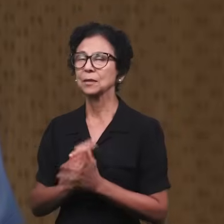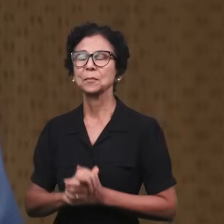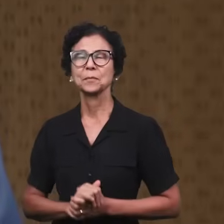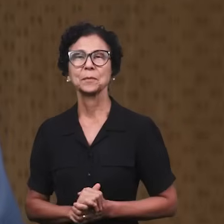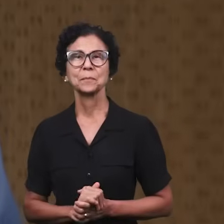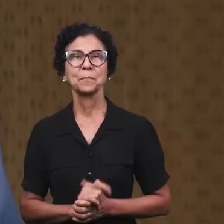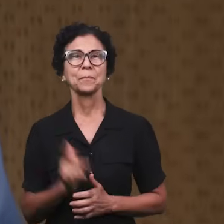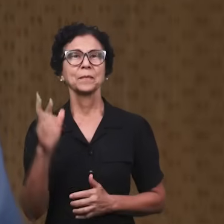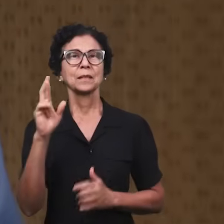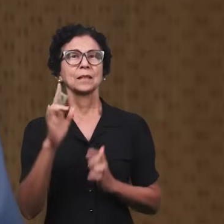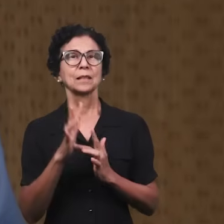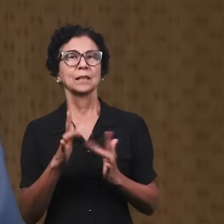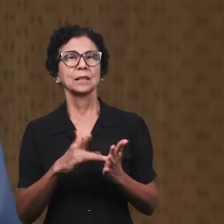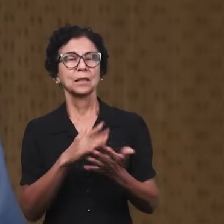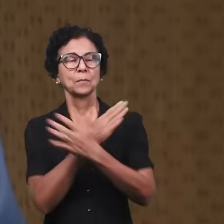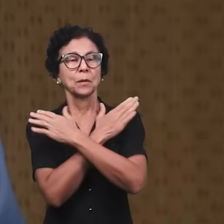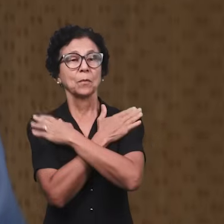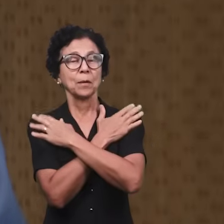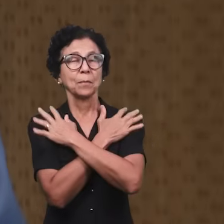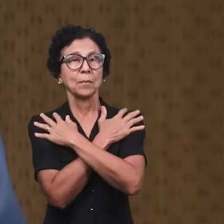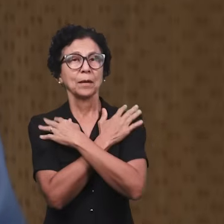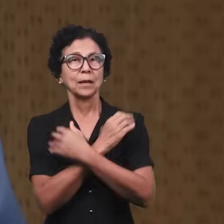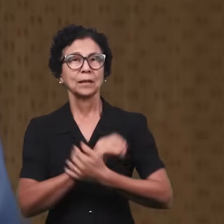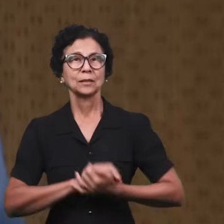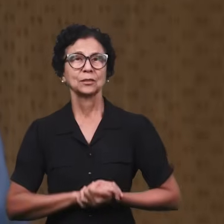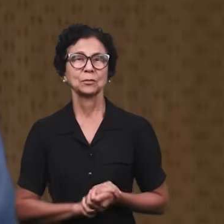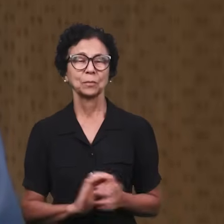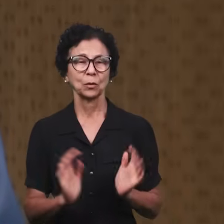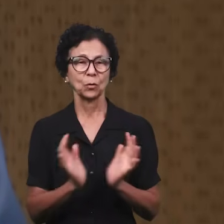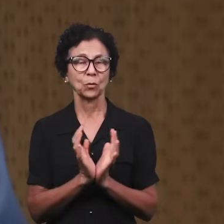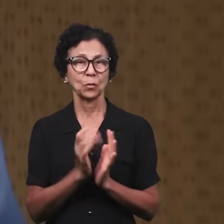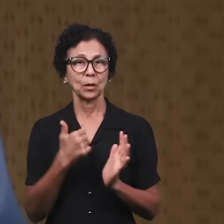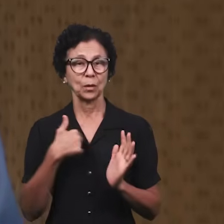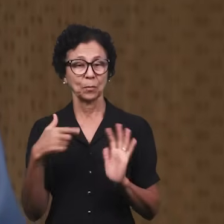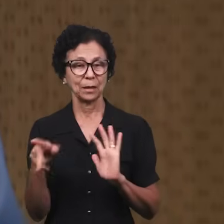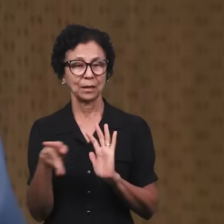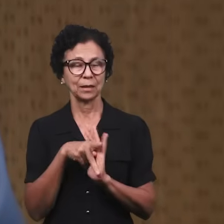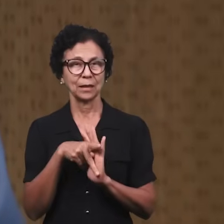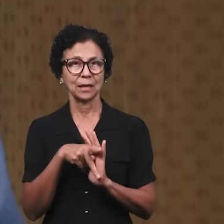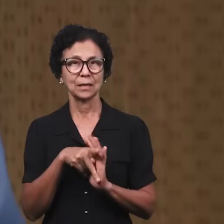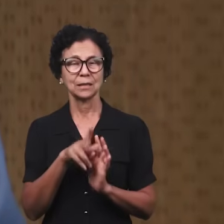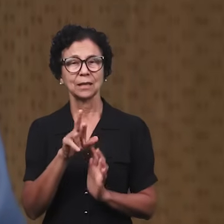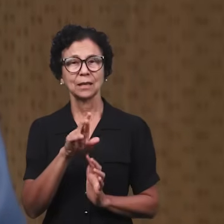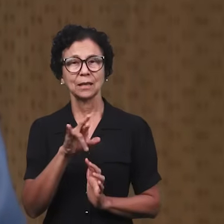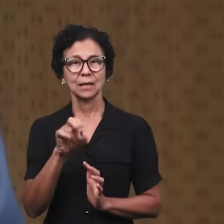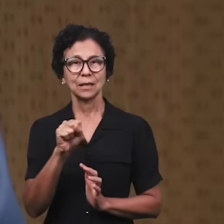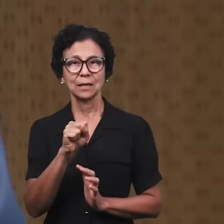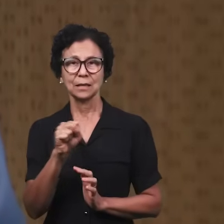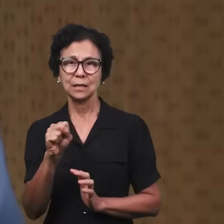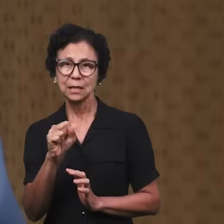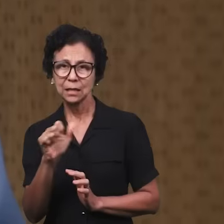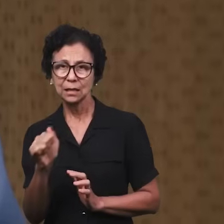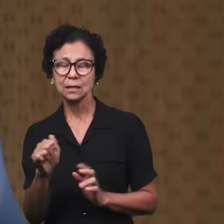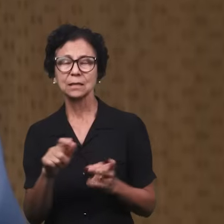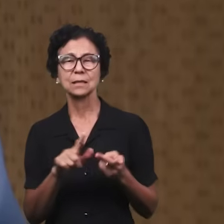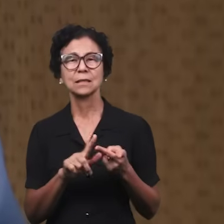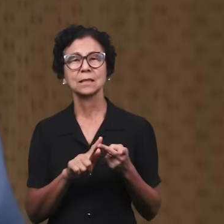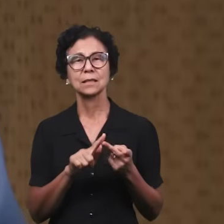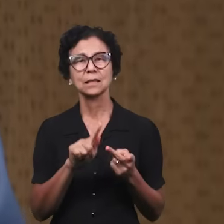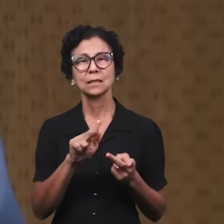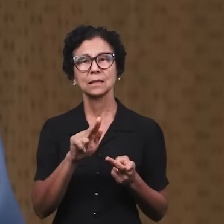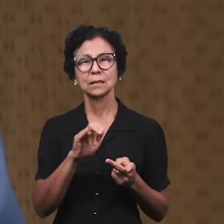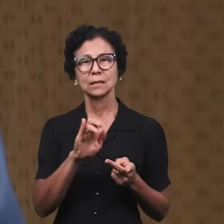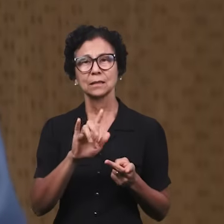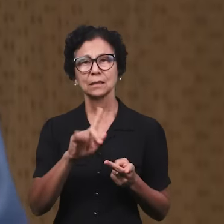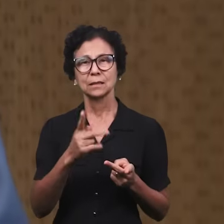pastor. Gostaria de mandar um abraço para a equipe de produção no qual eu faço parte, juntamente com a Raíssa, com o Guilherme e também